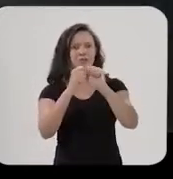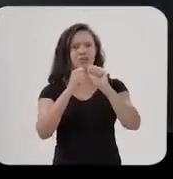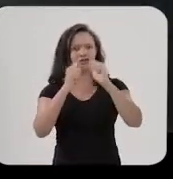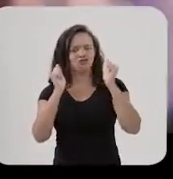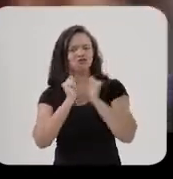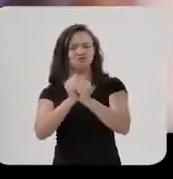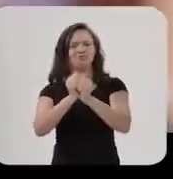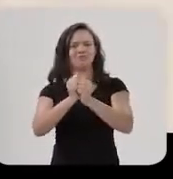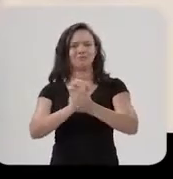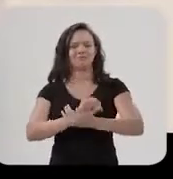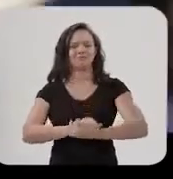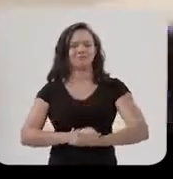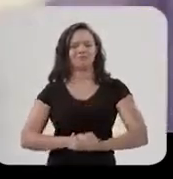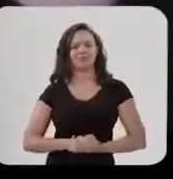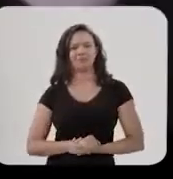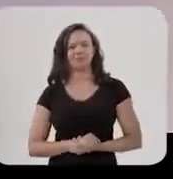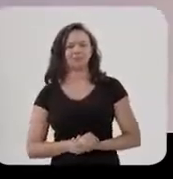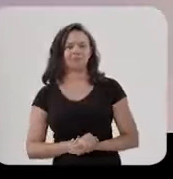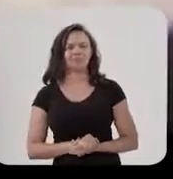juntos.